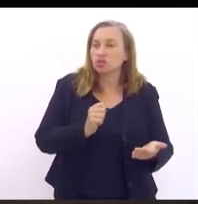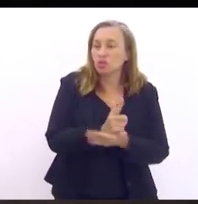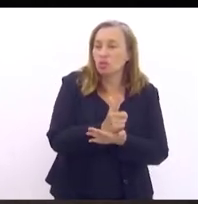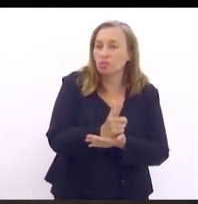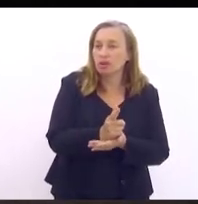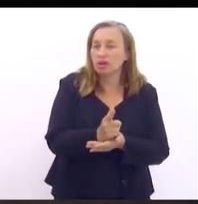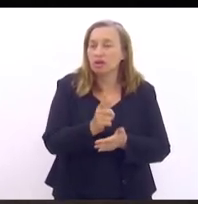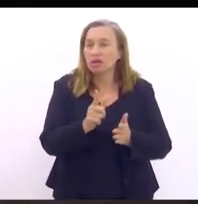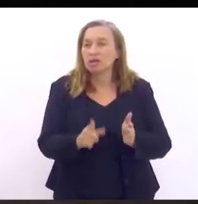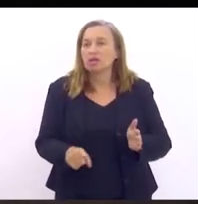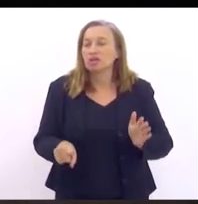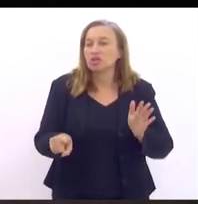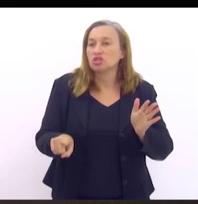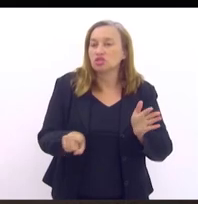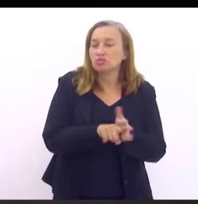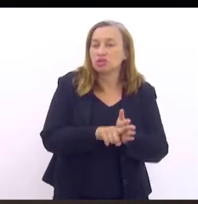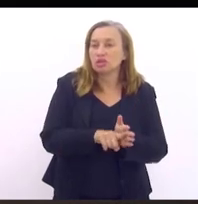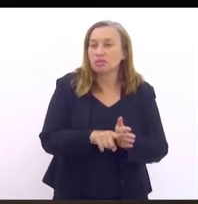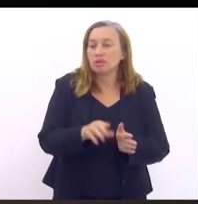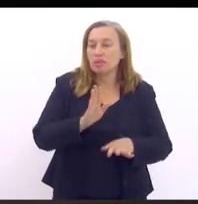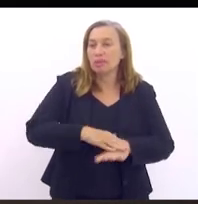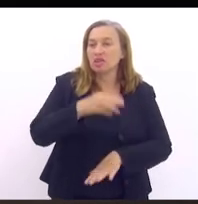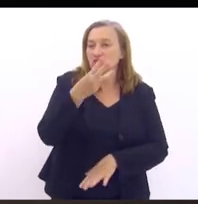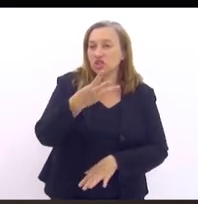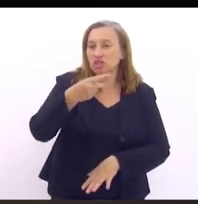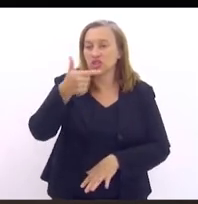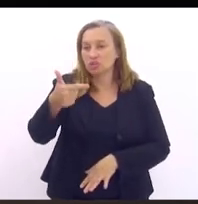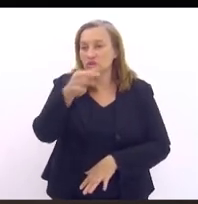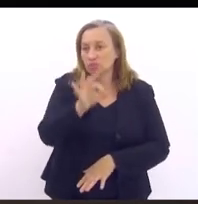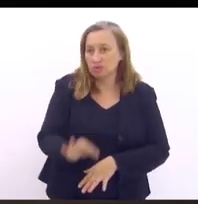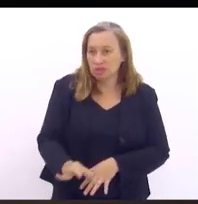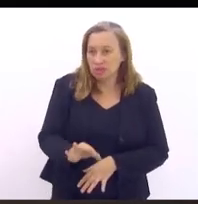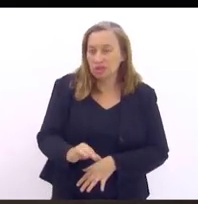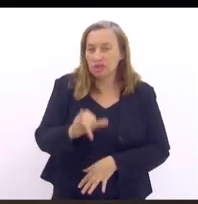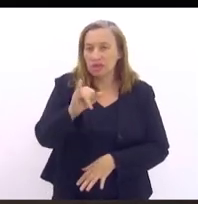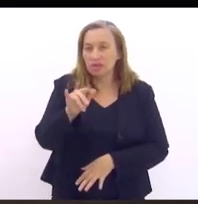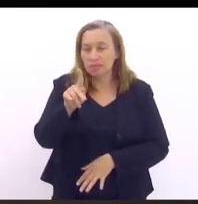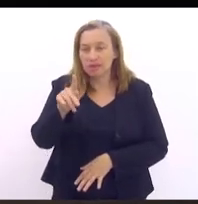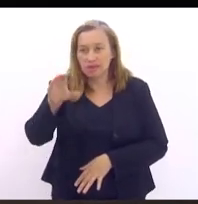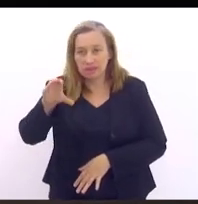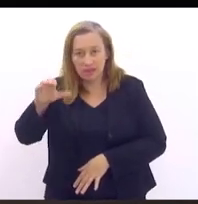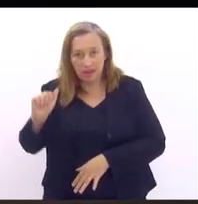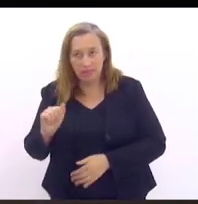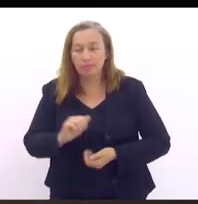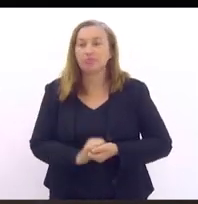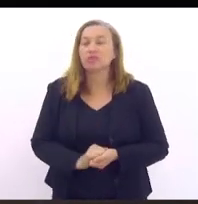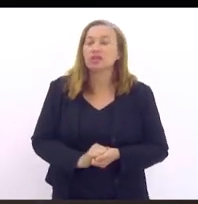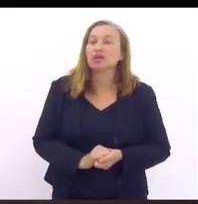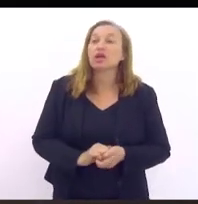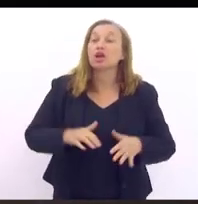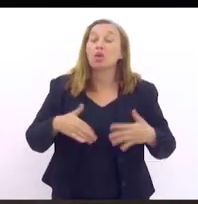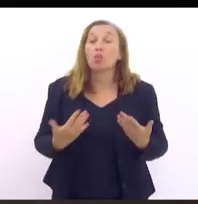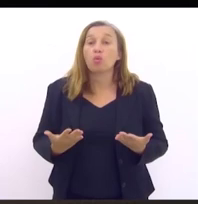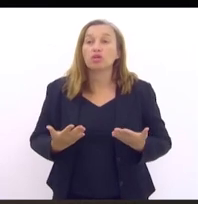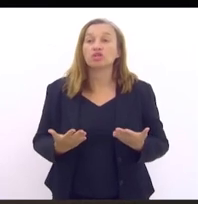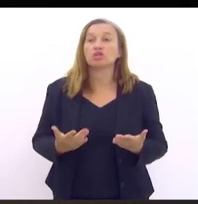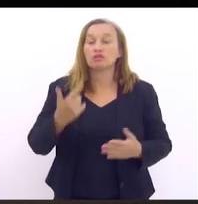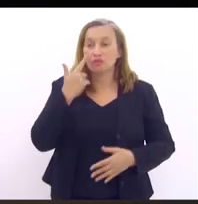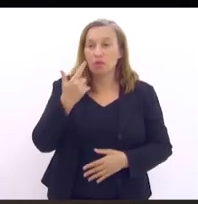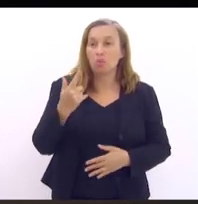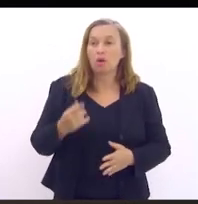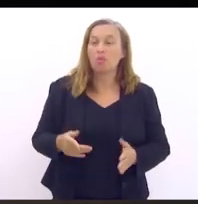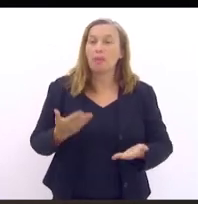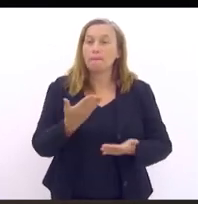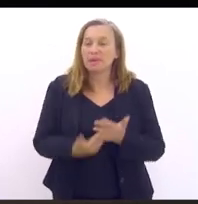de 32%, conforme índice do IPCA no período. Enquanto a gente verifica uma perda